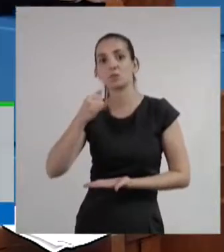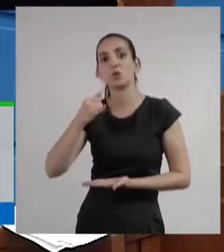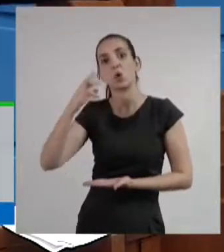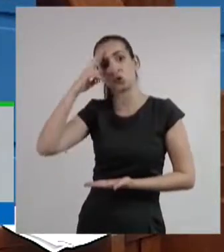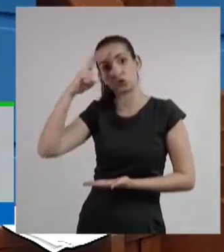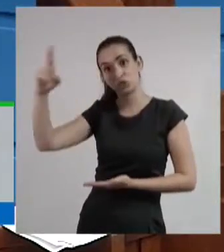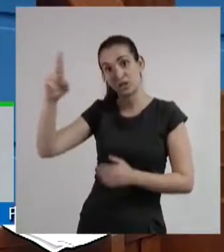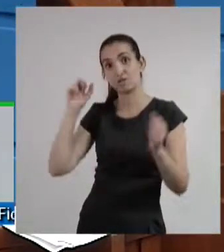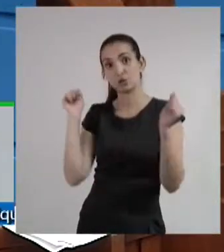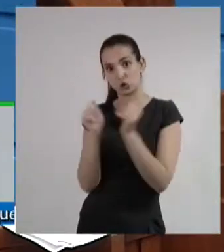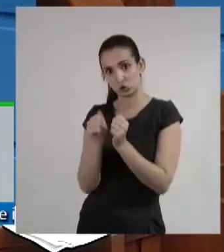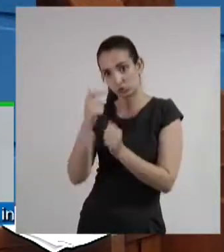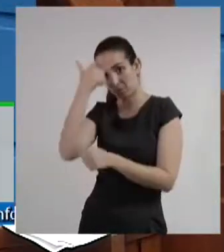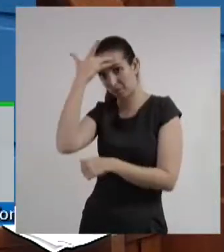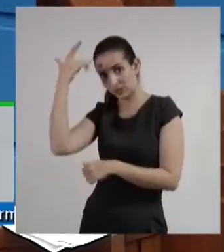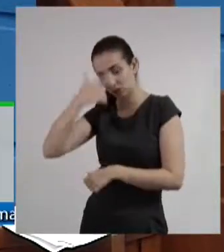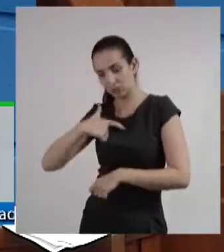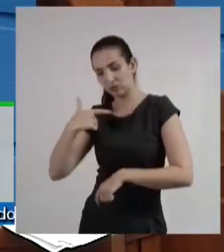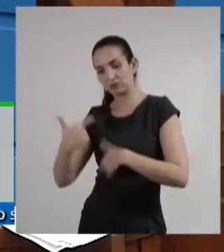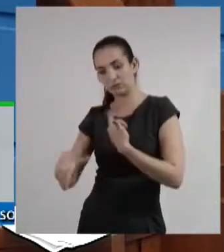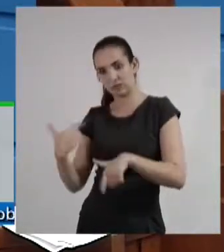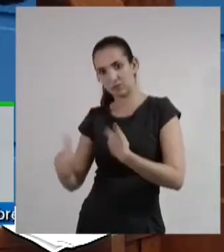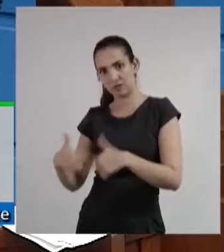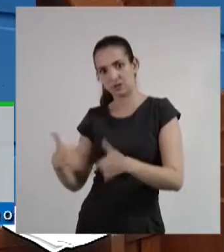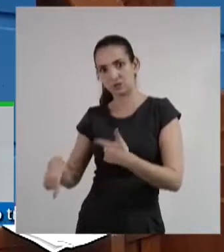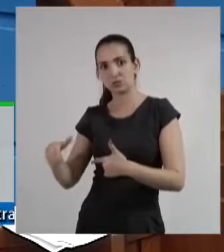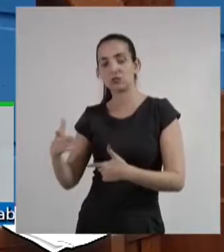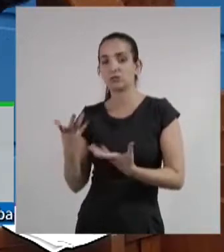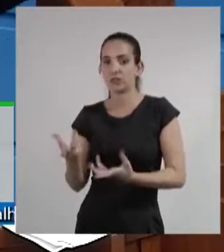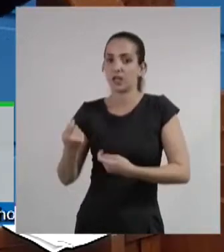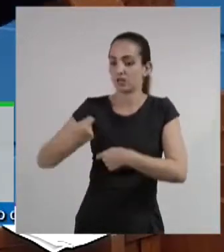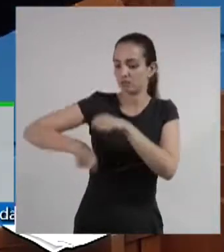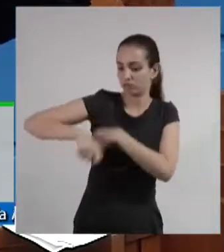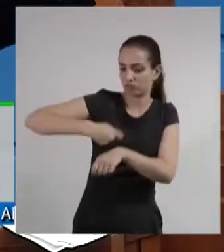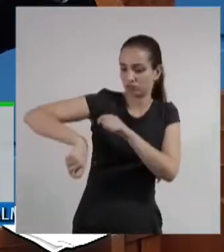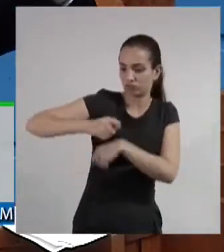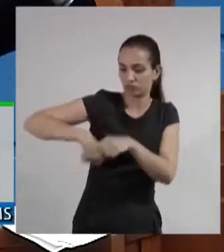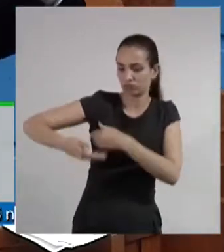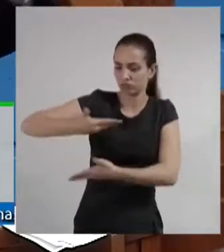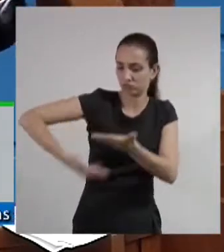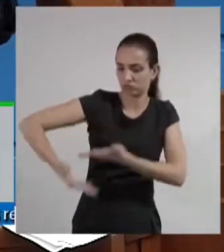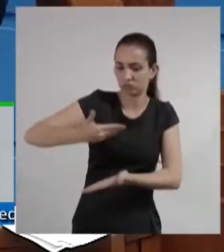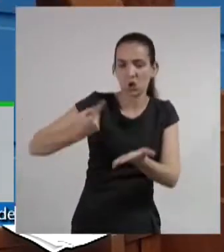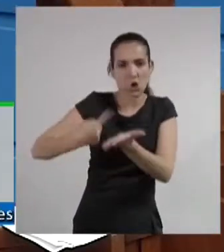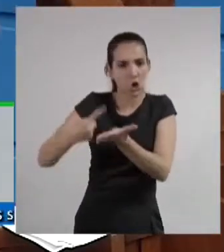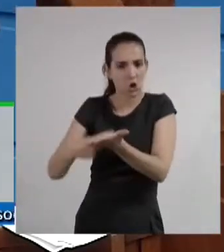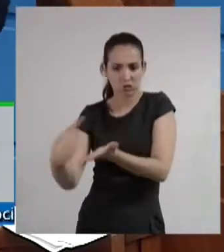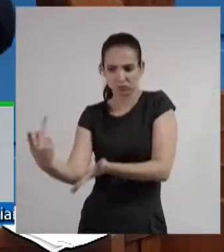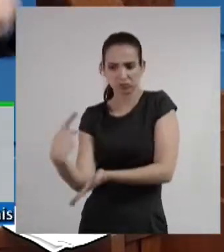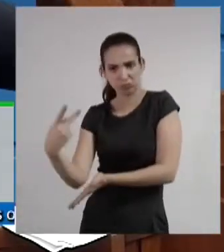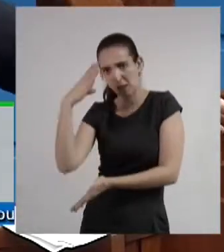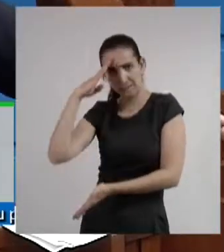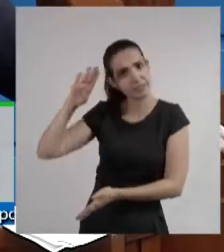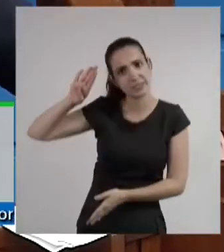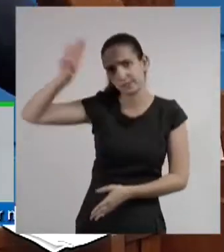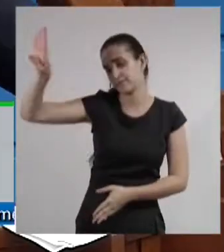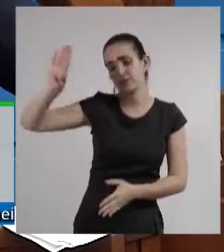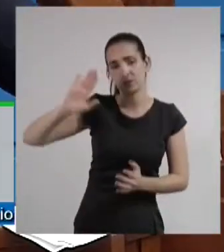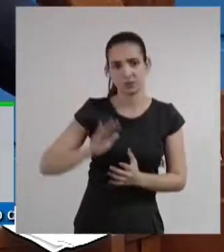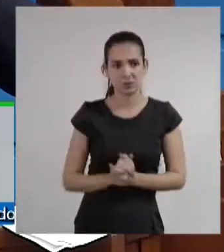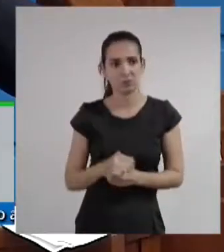Você tem lá os direitos, né, porque falaram assim, não vamos mexer nos direitos dos trabalhadores. Tem lá o